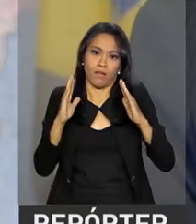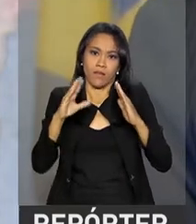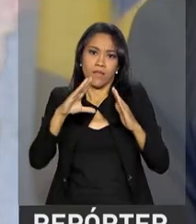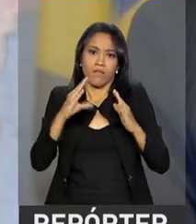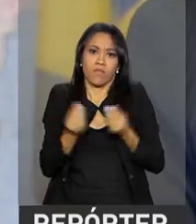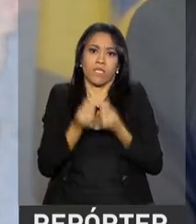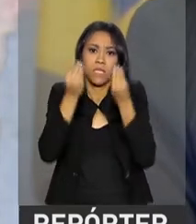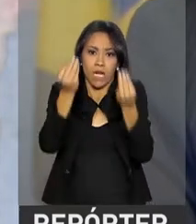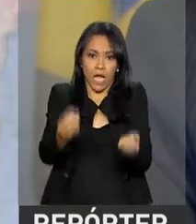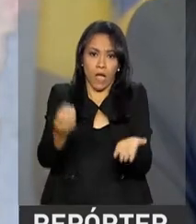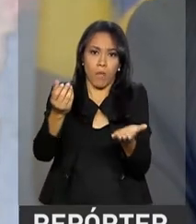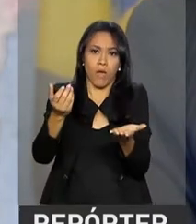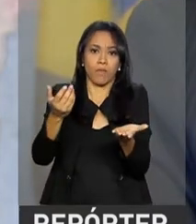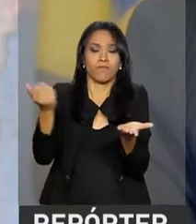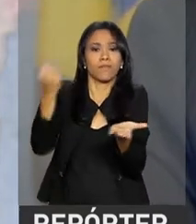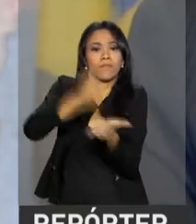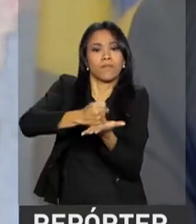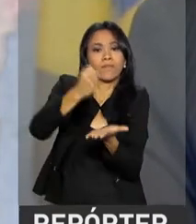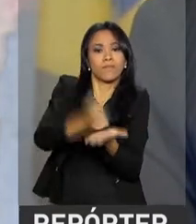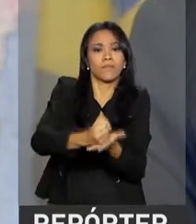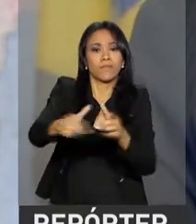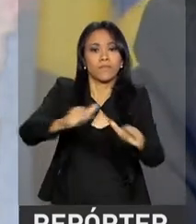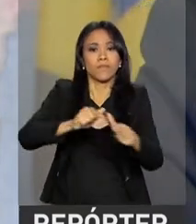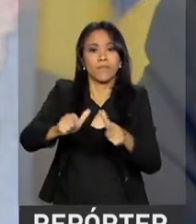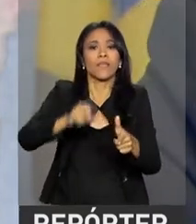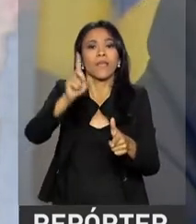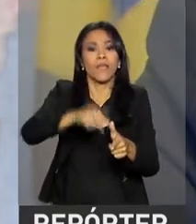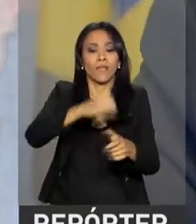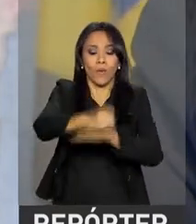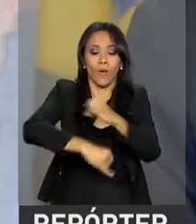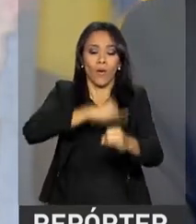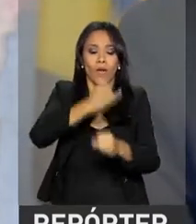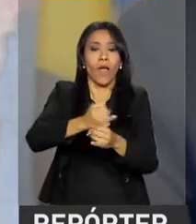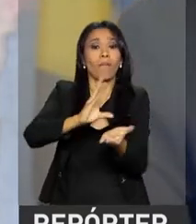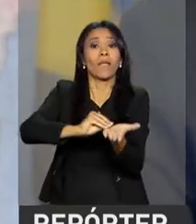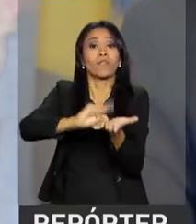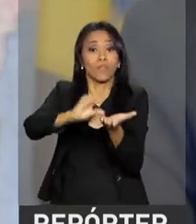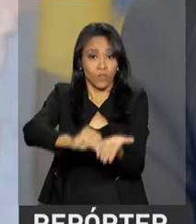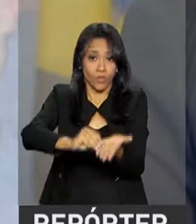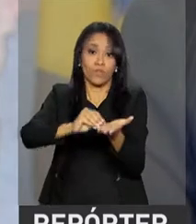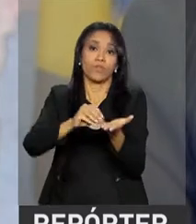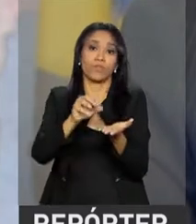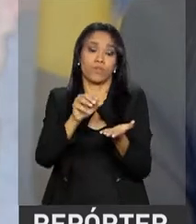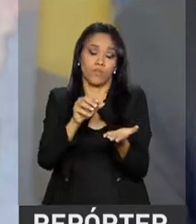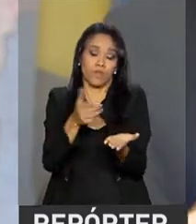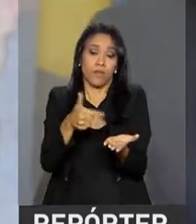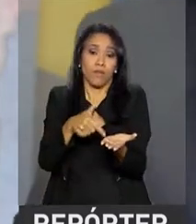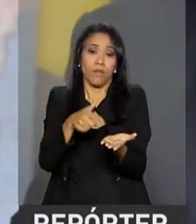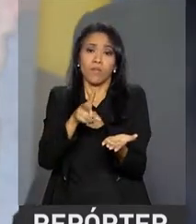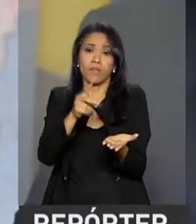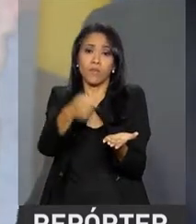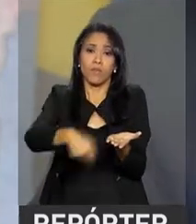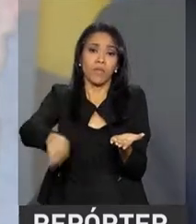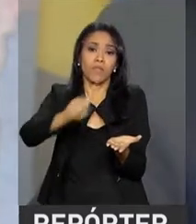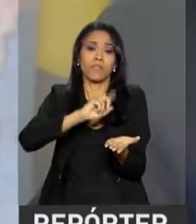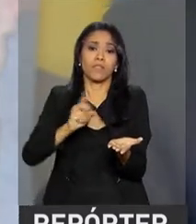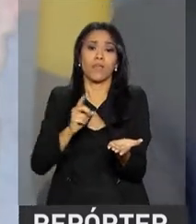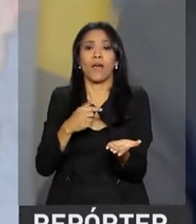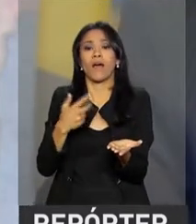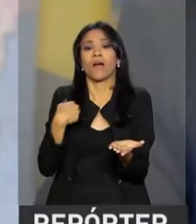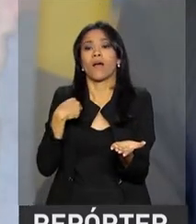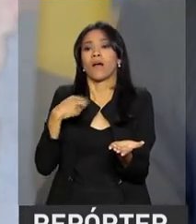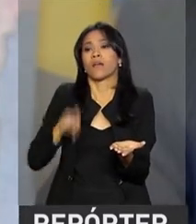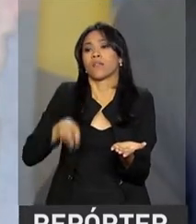a carteira de trabalho digital será no aplicativo ela vai dispensar a necessidade do trabalhador a